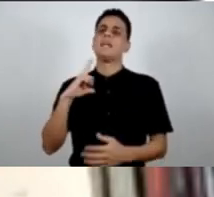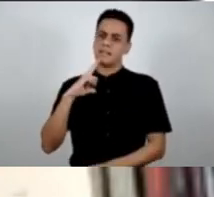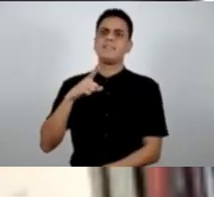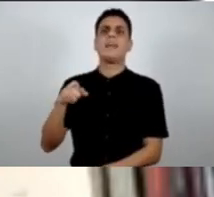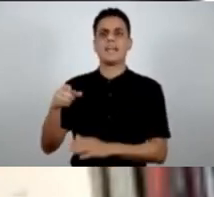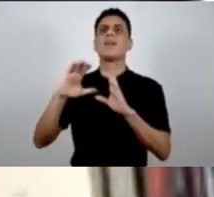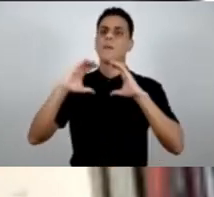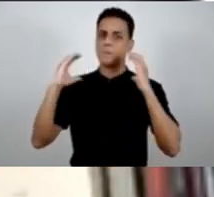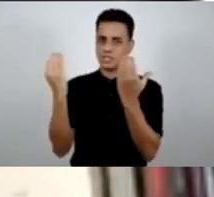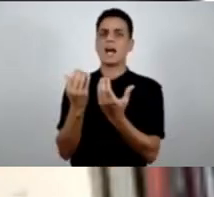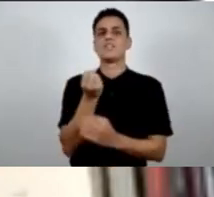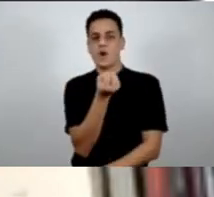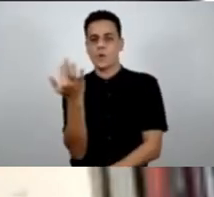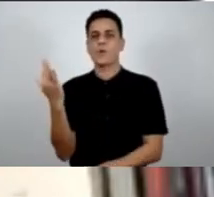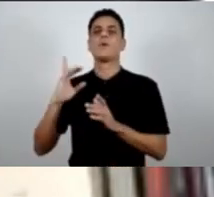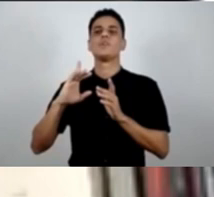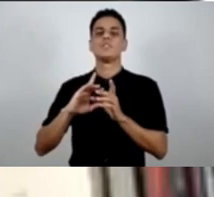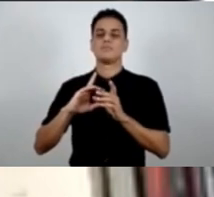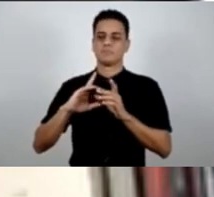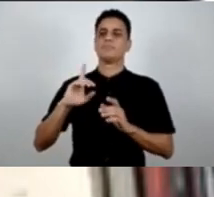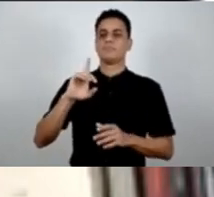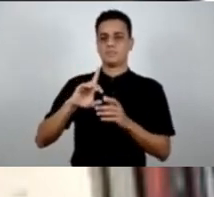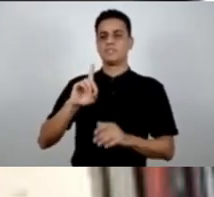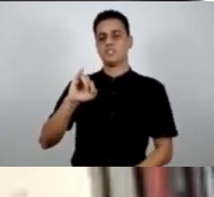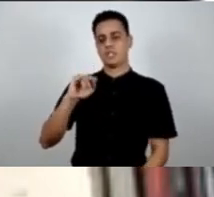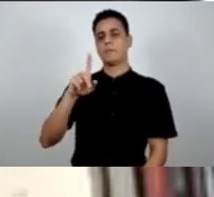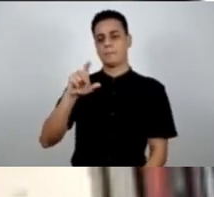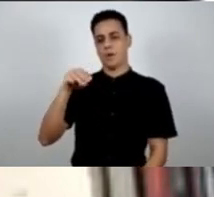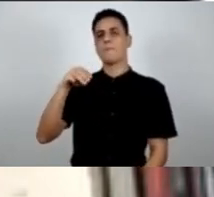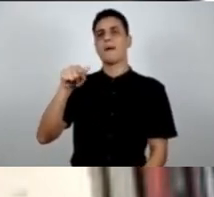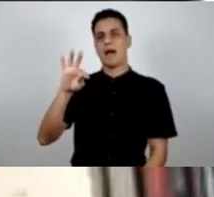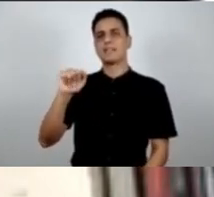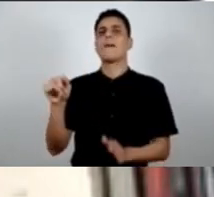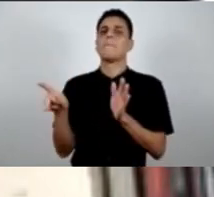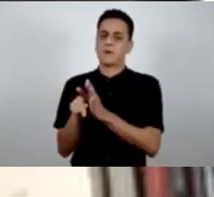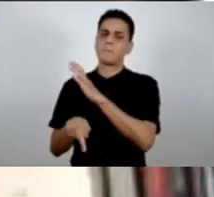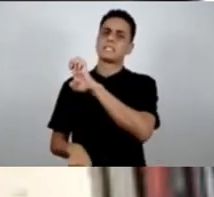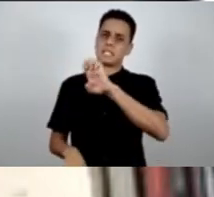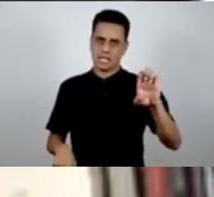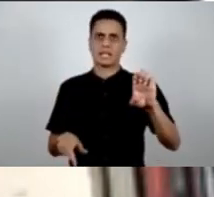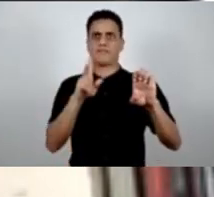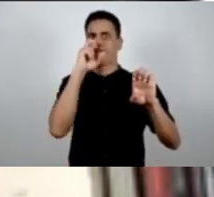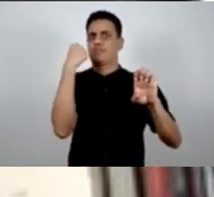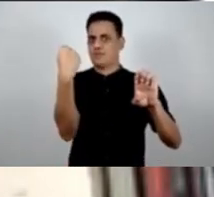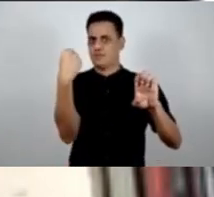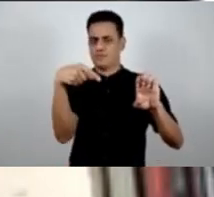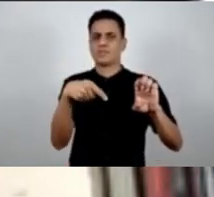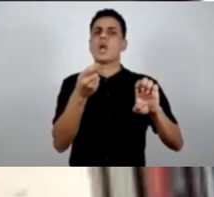comunidade de diplomatas muito progressistas, bem esquerdistas. Alguns foram caçados, não é? Foram